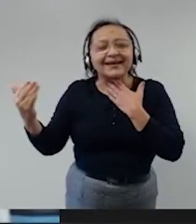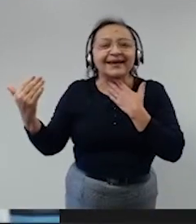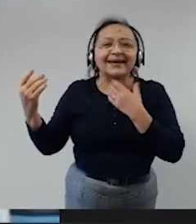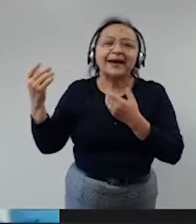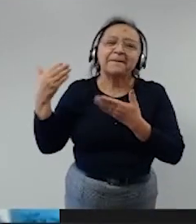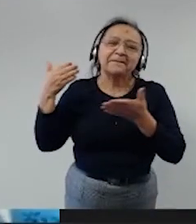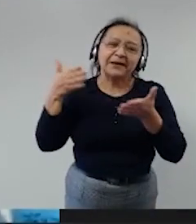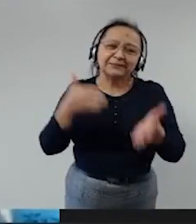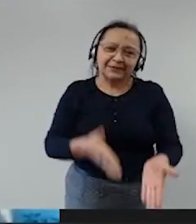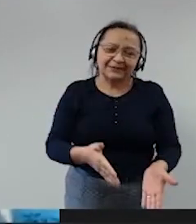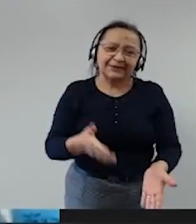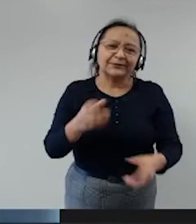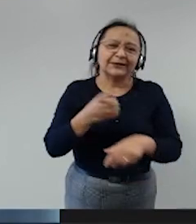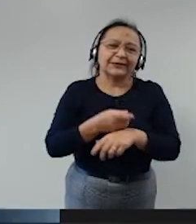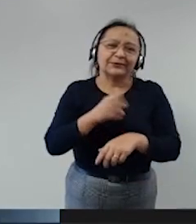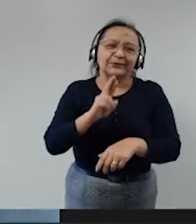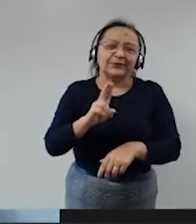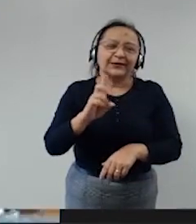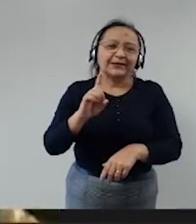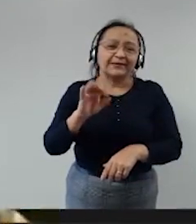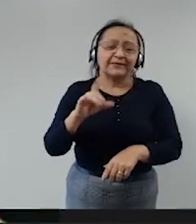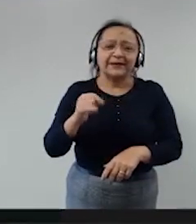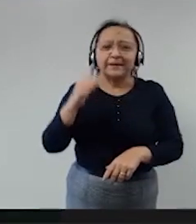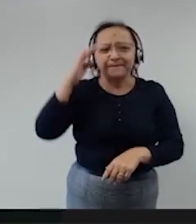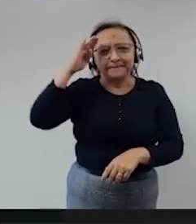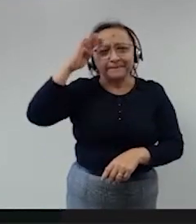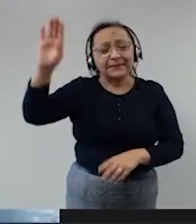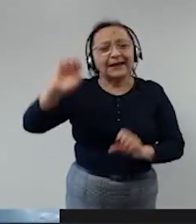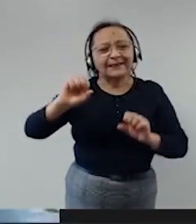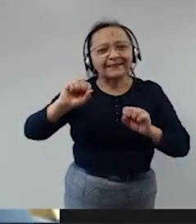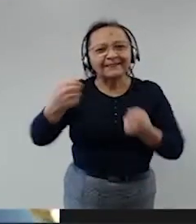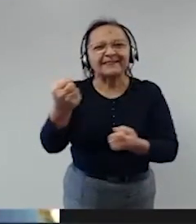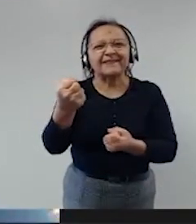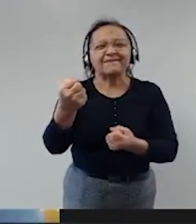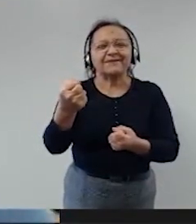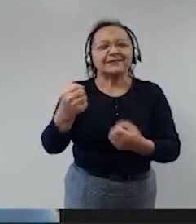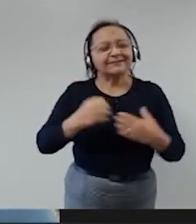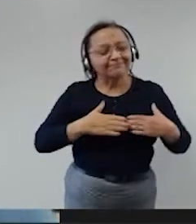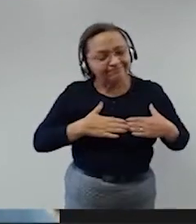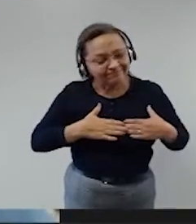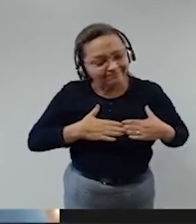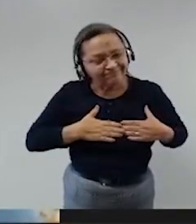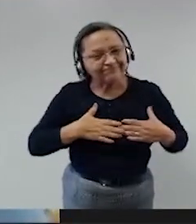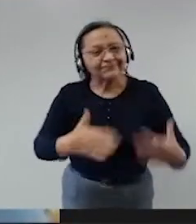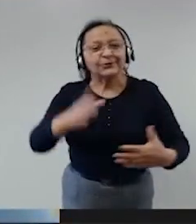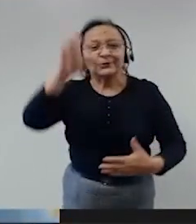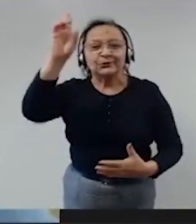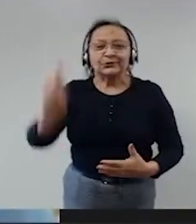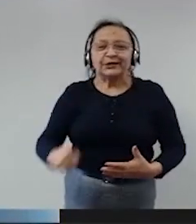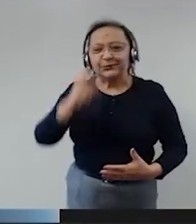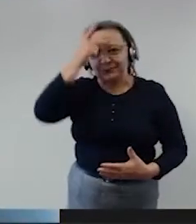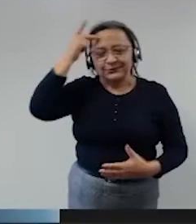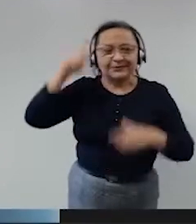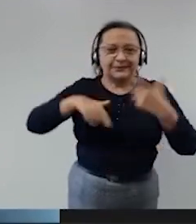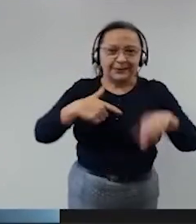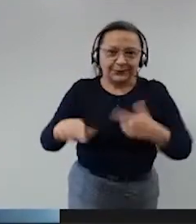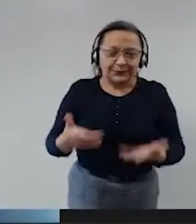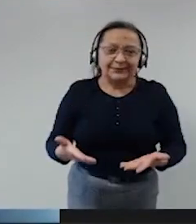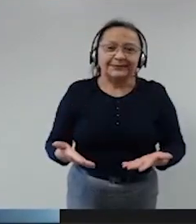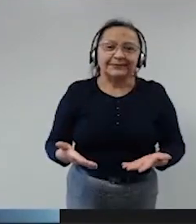Sílvia, principalmente pela defesa apaixonada do direito dos trabalhadores, que estão